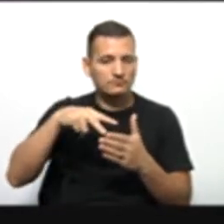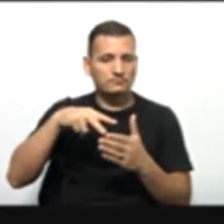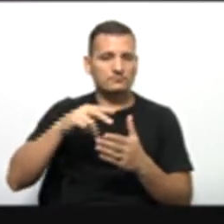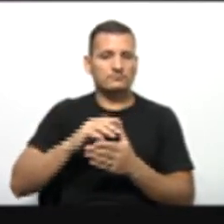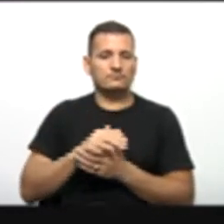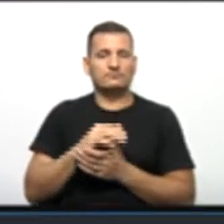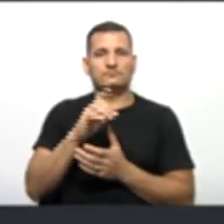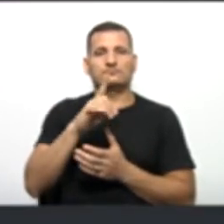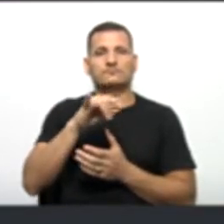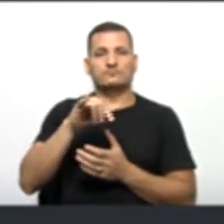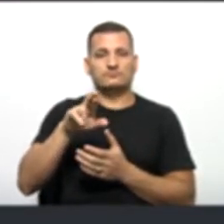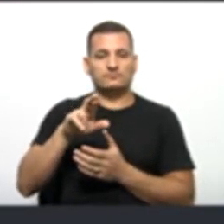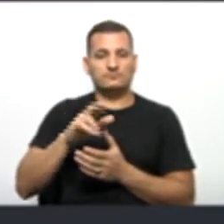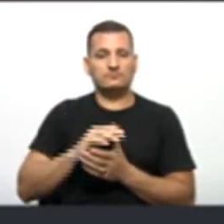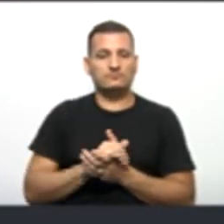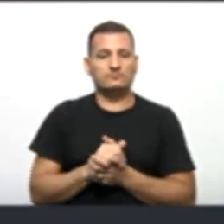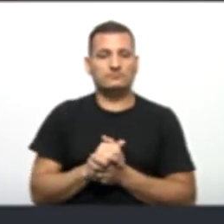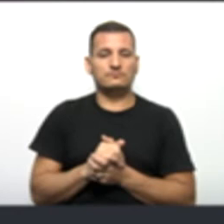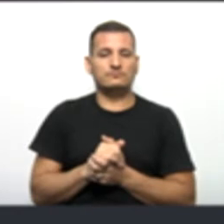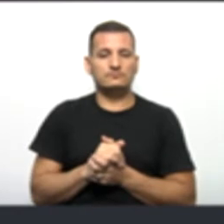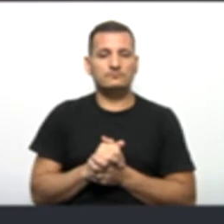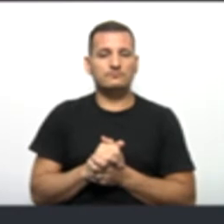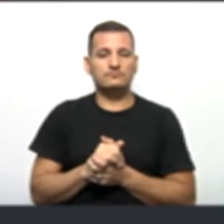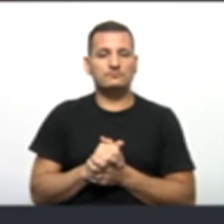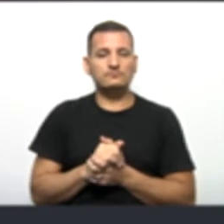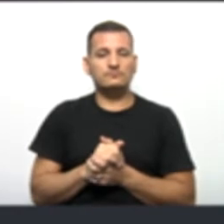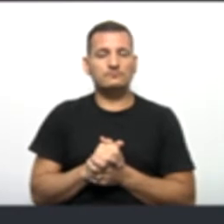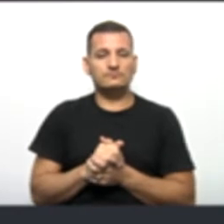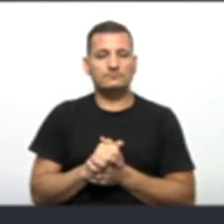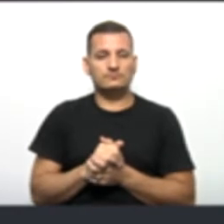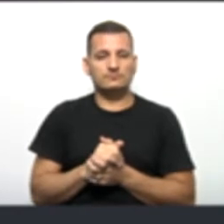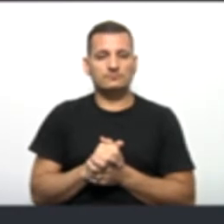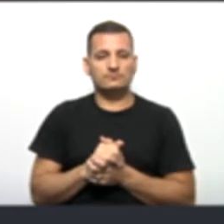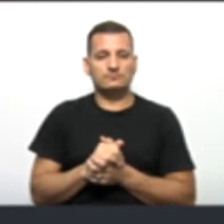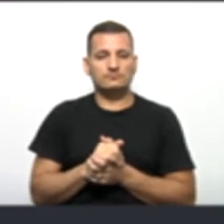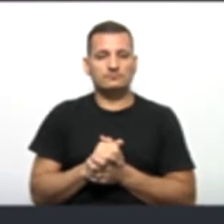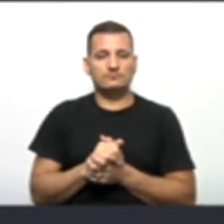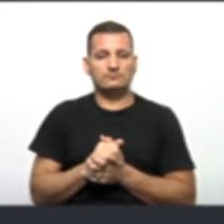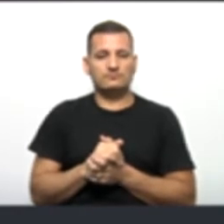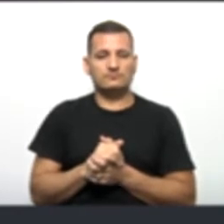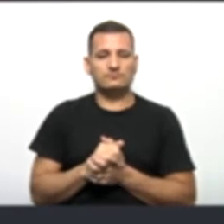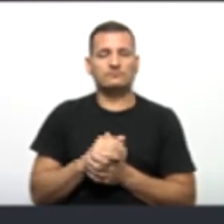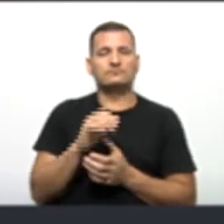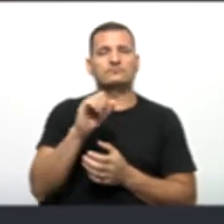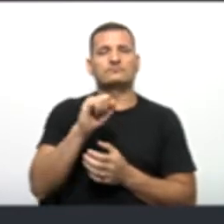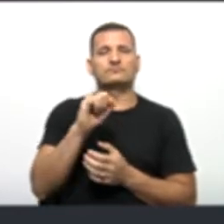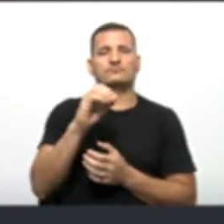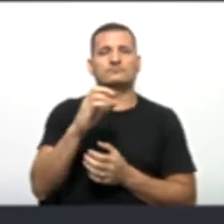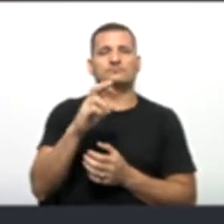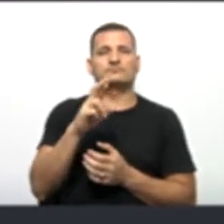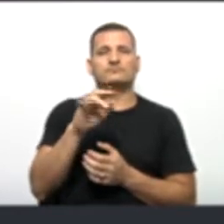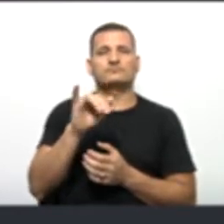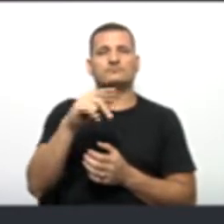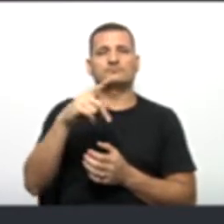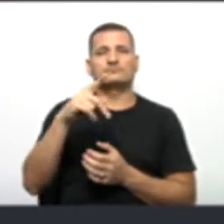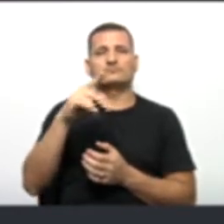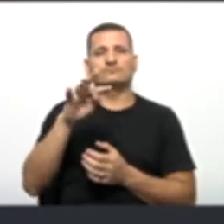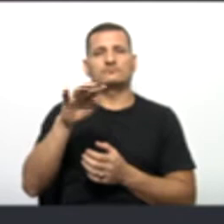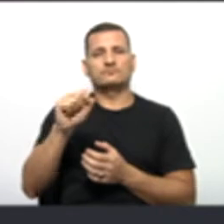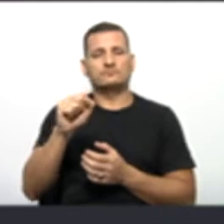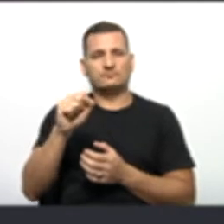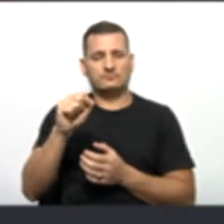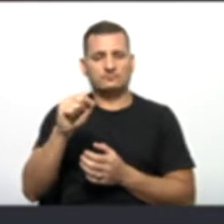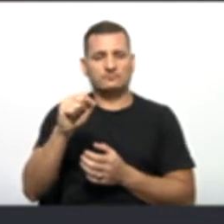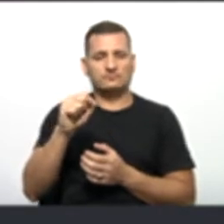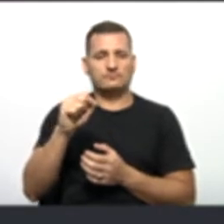de novo vai baixando eu tenho que entrar na pasta scripts nosso professor mas é um caminho muito